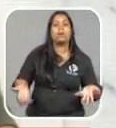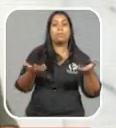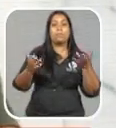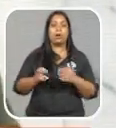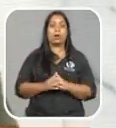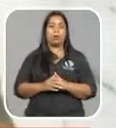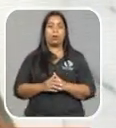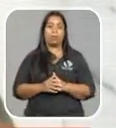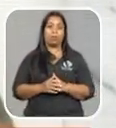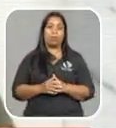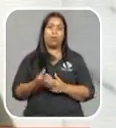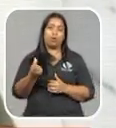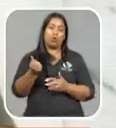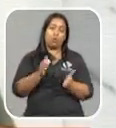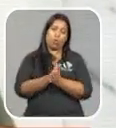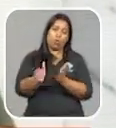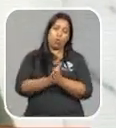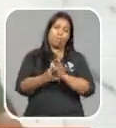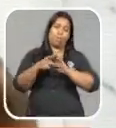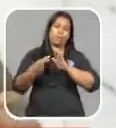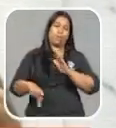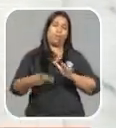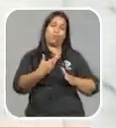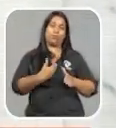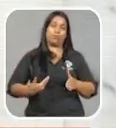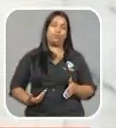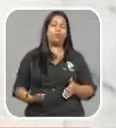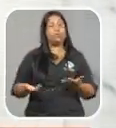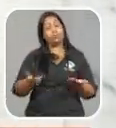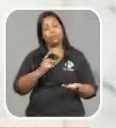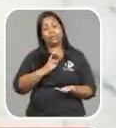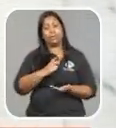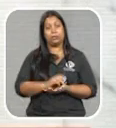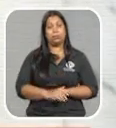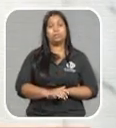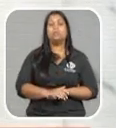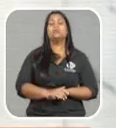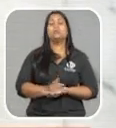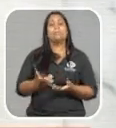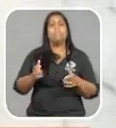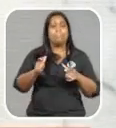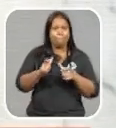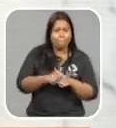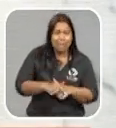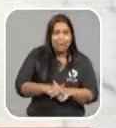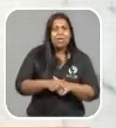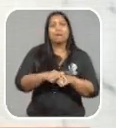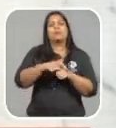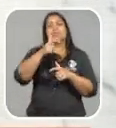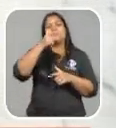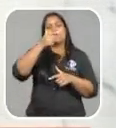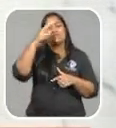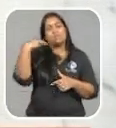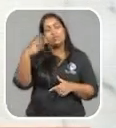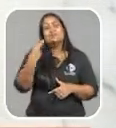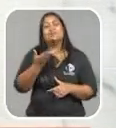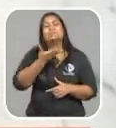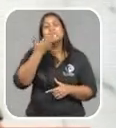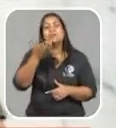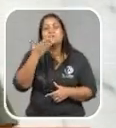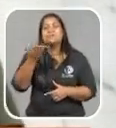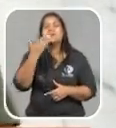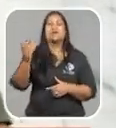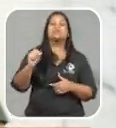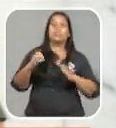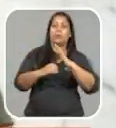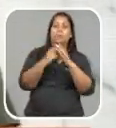isso que se tem. E quanto menos cadeira, mais fácil para as empresas controlarem, para o poder executivo mal intencionado